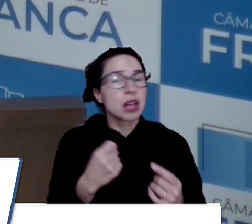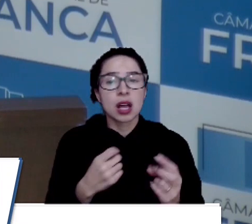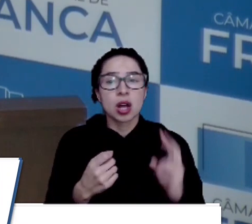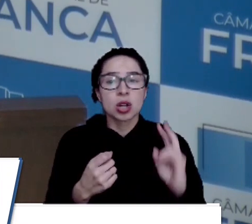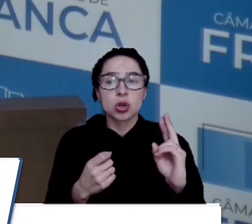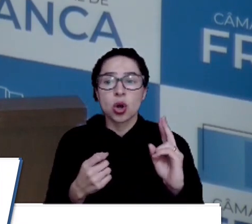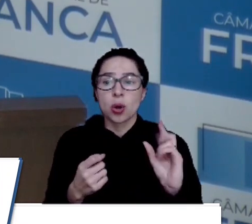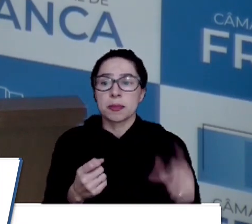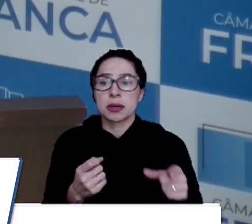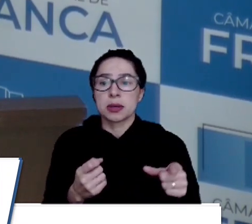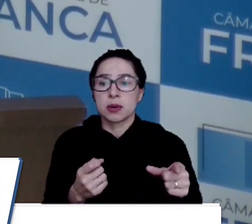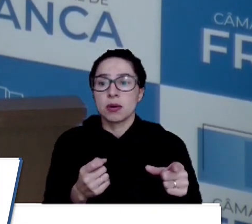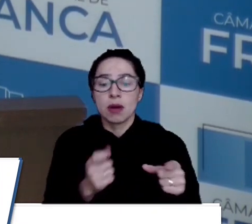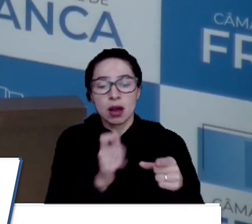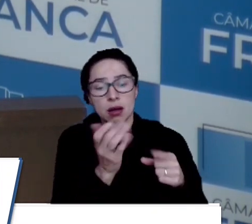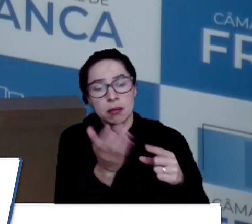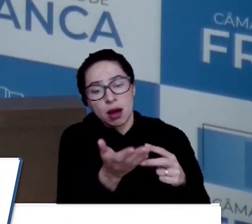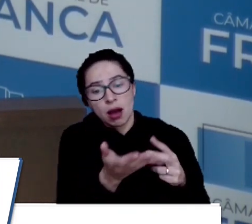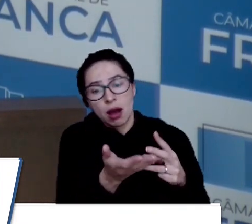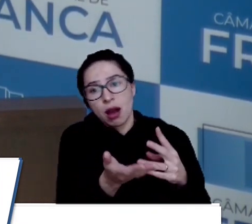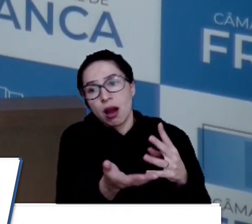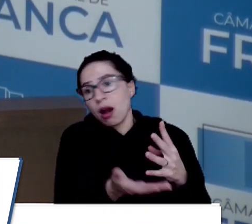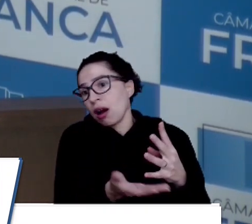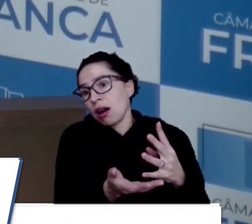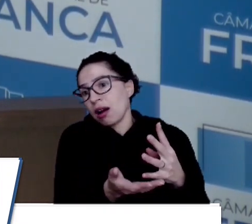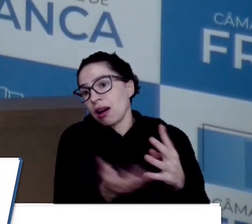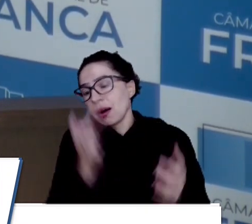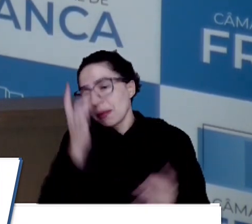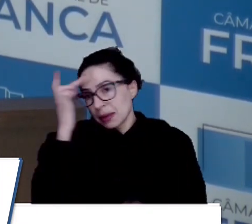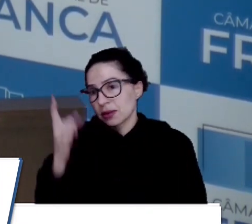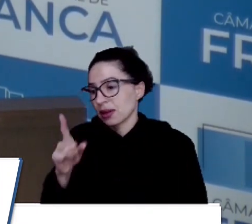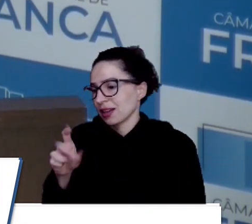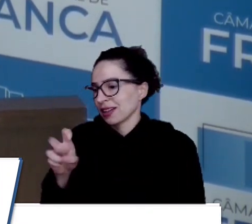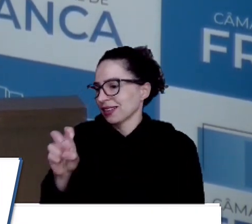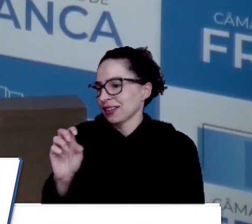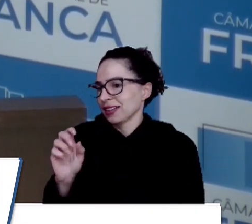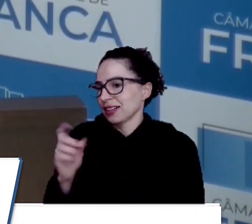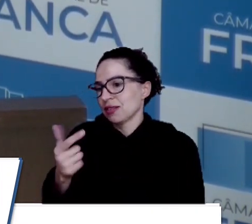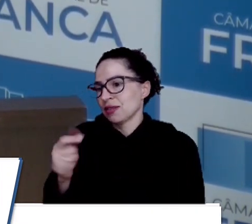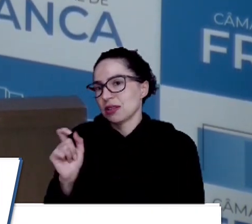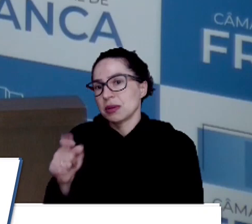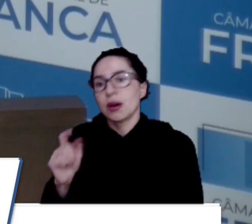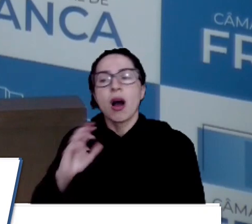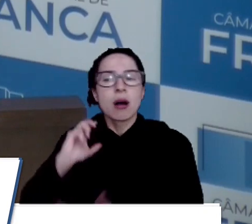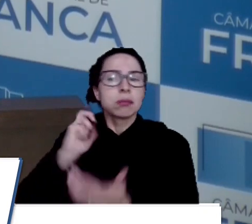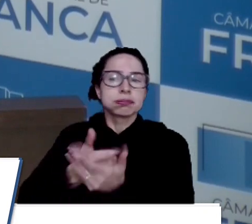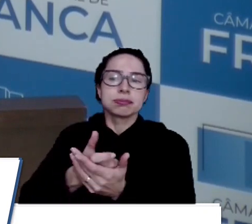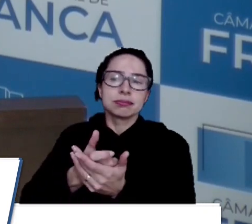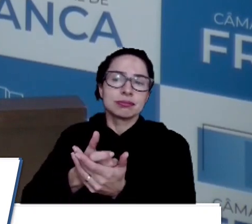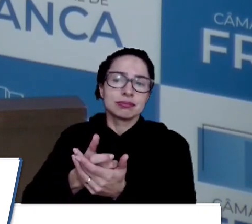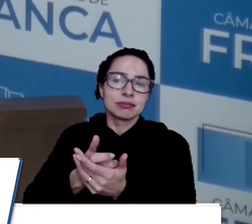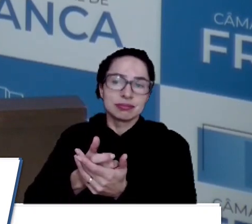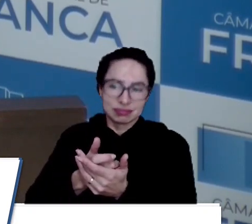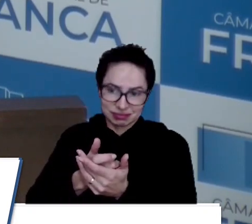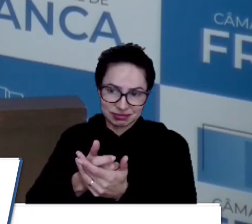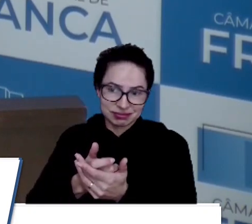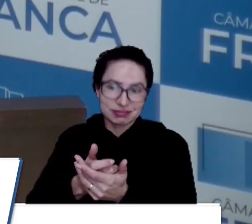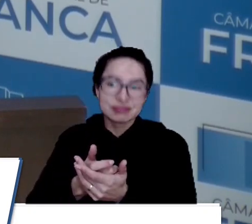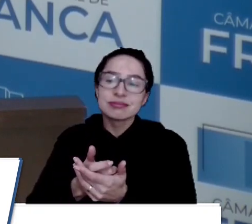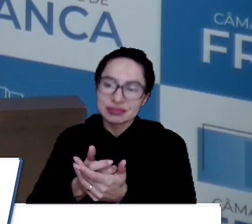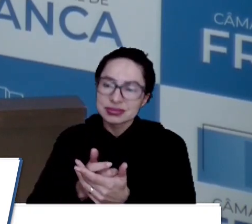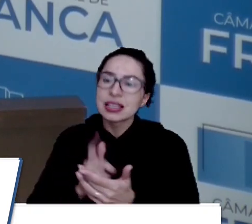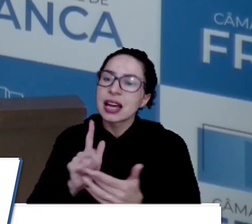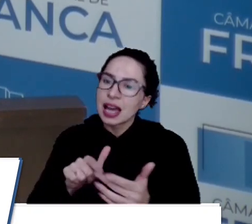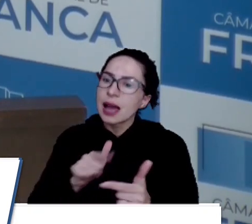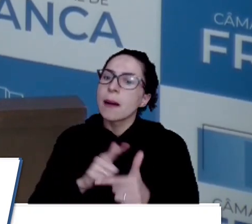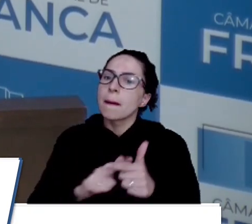ter que parcelar lá no Magazine Luiza. O cara que ganha 15, 20 mil, vai lá e compra à vista. Então, o problema é aí, não